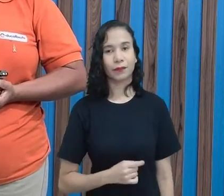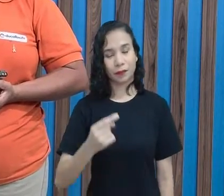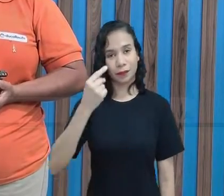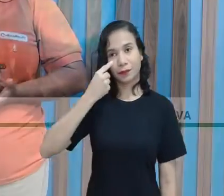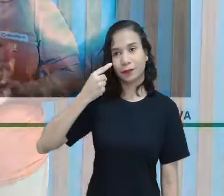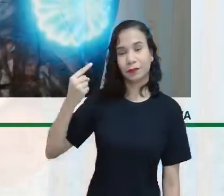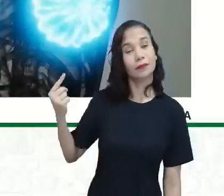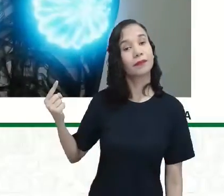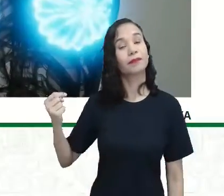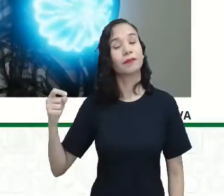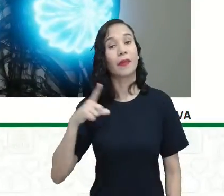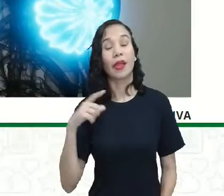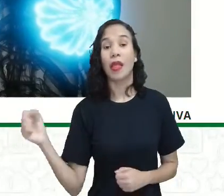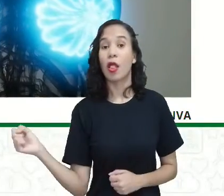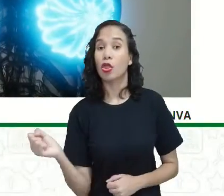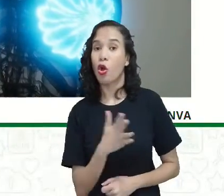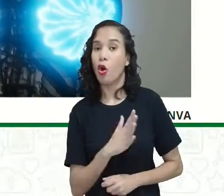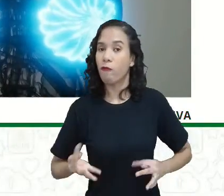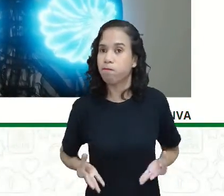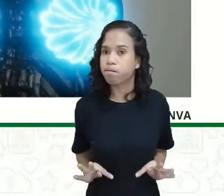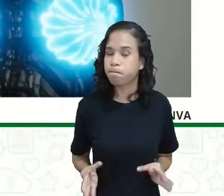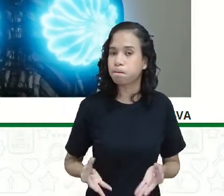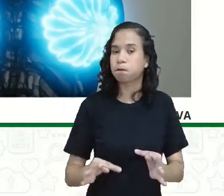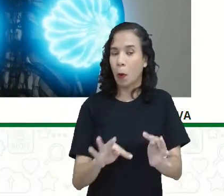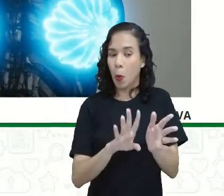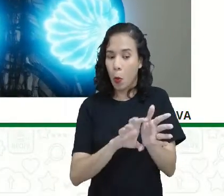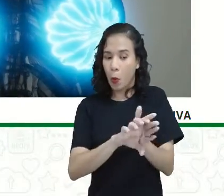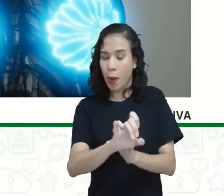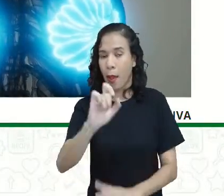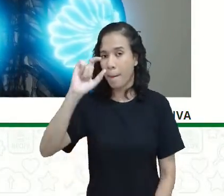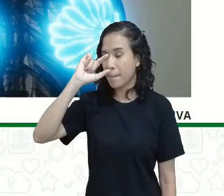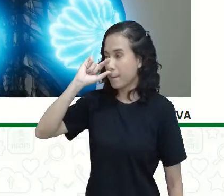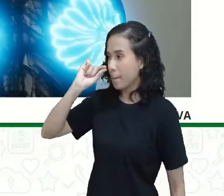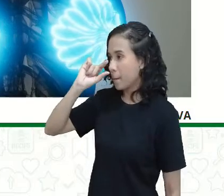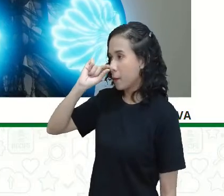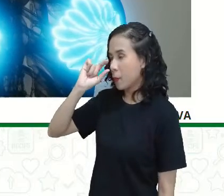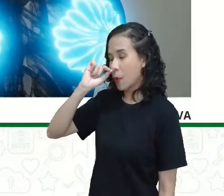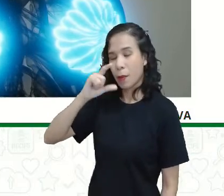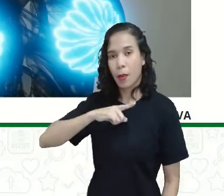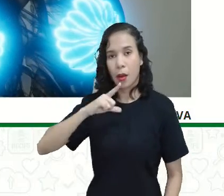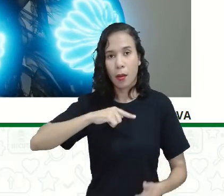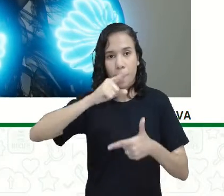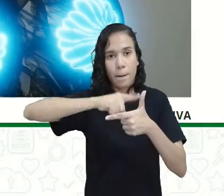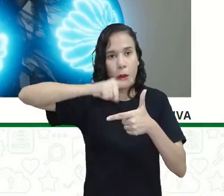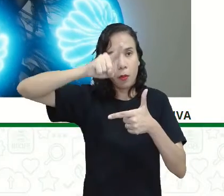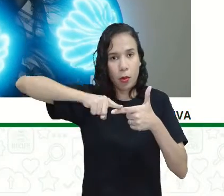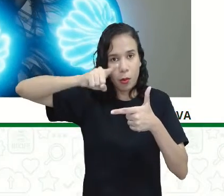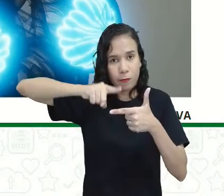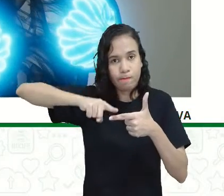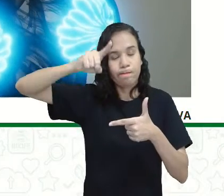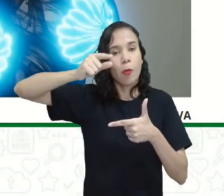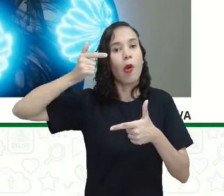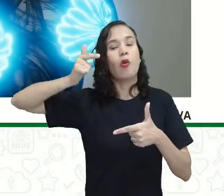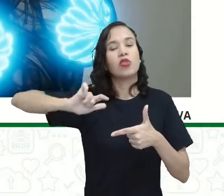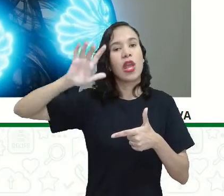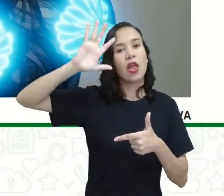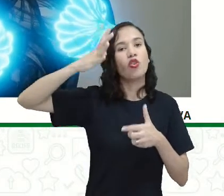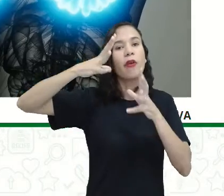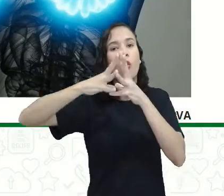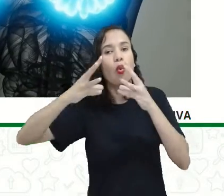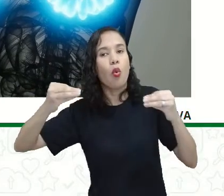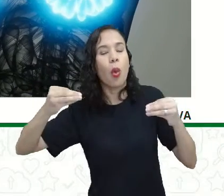Olha só, com as novas tecnologias, o câncer de mama passou a ter índices melhores de cura, com mais opções de